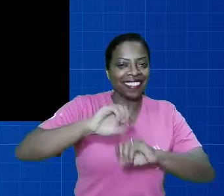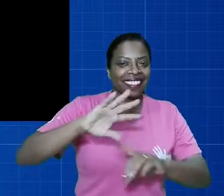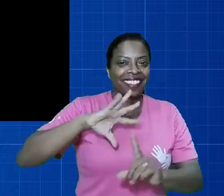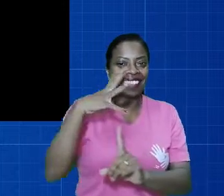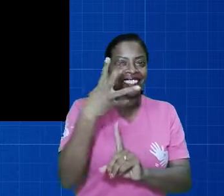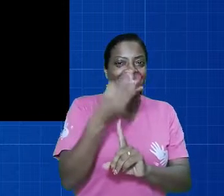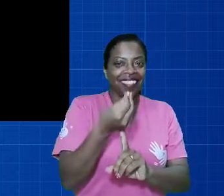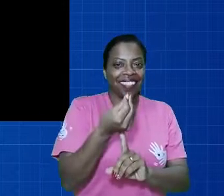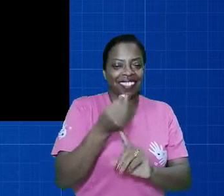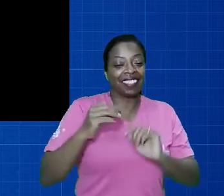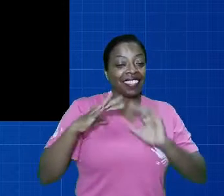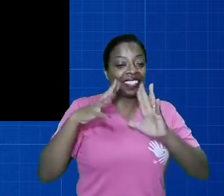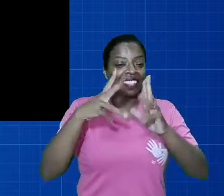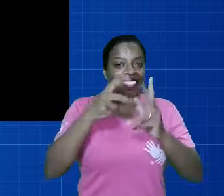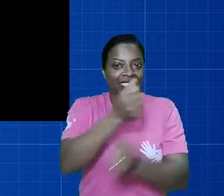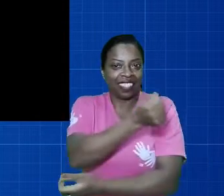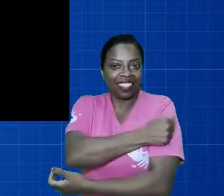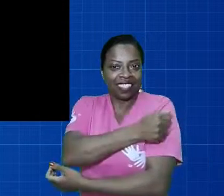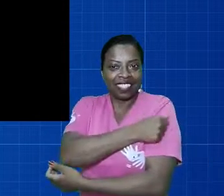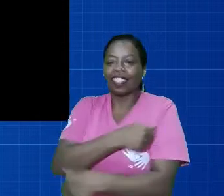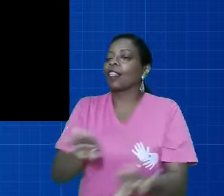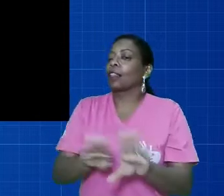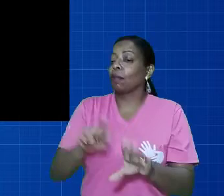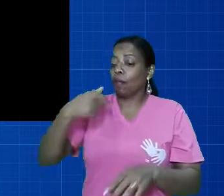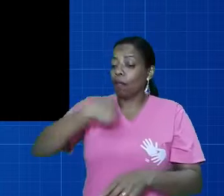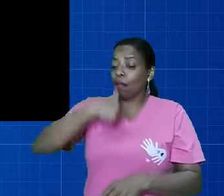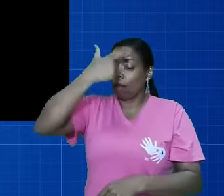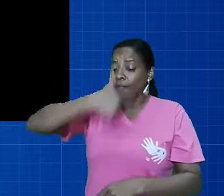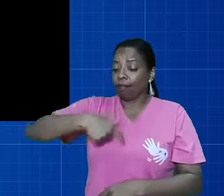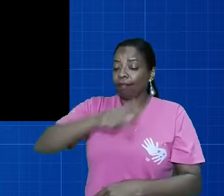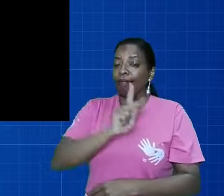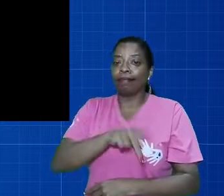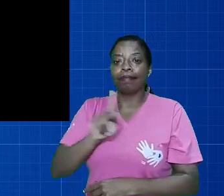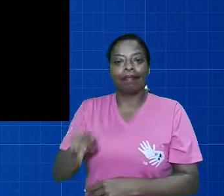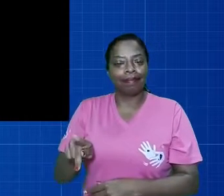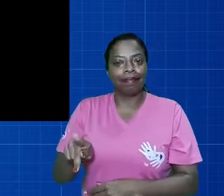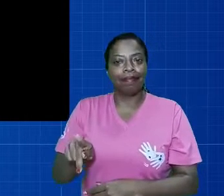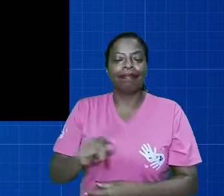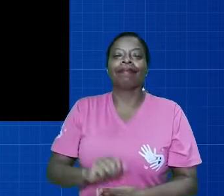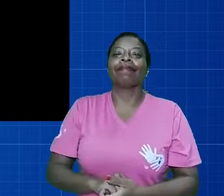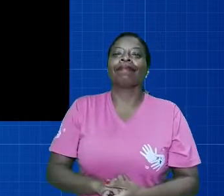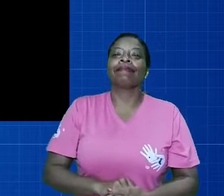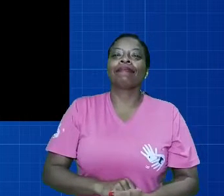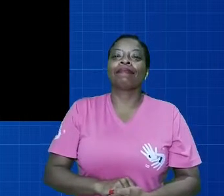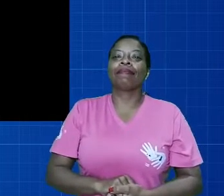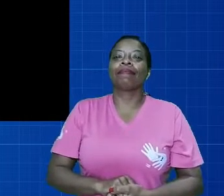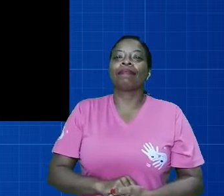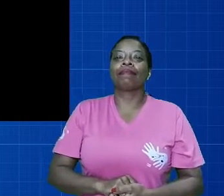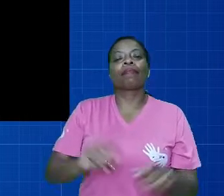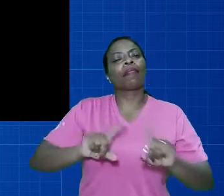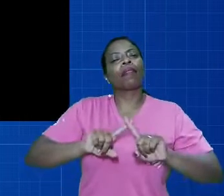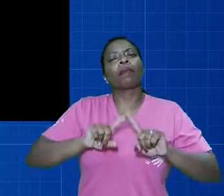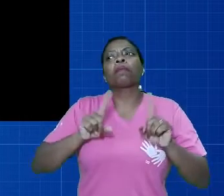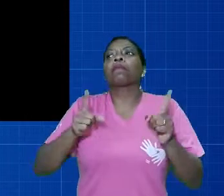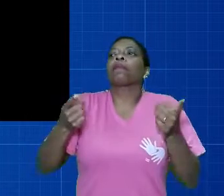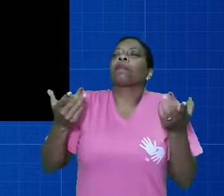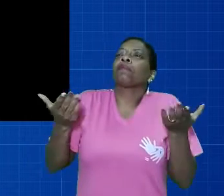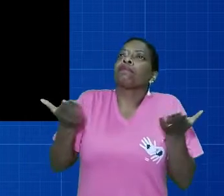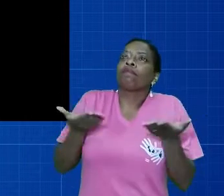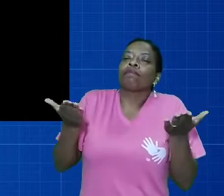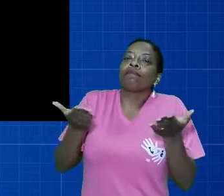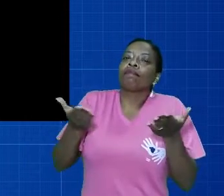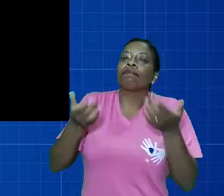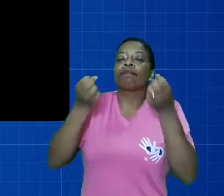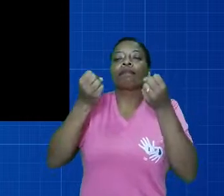até para os professores, né? Eu me coloco nesse caso porque eu aprendi muito ali. Bom, mas agora falando um pouquinho